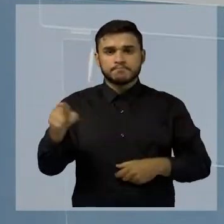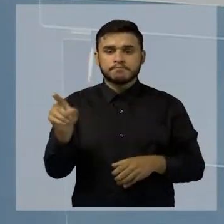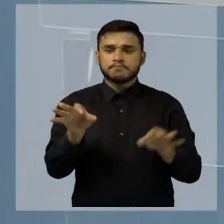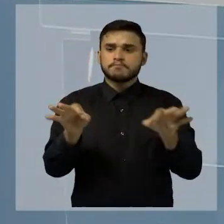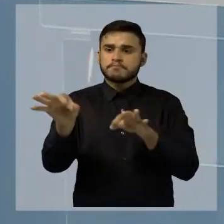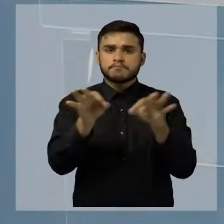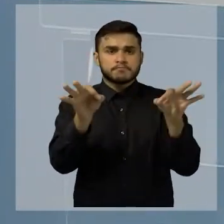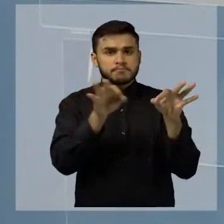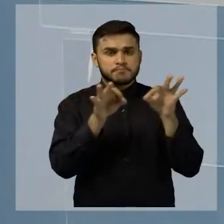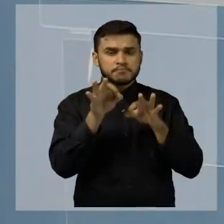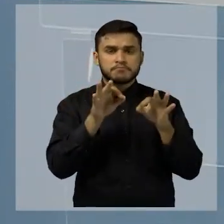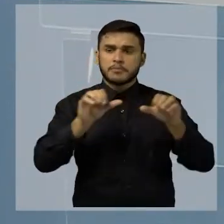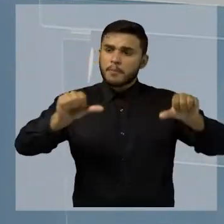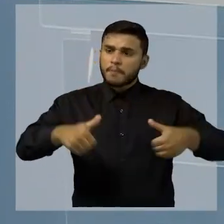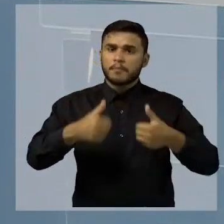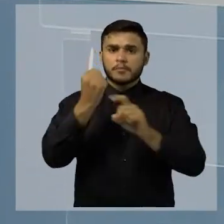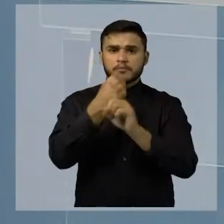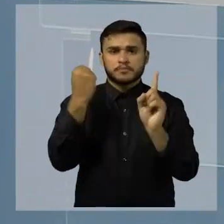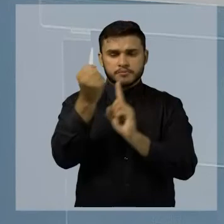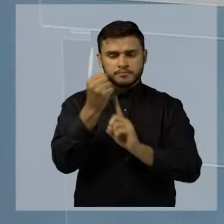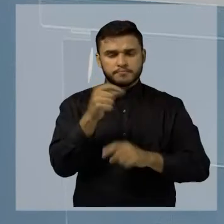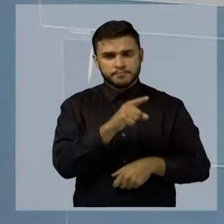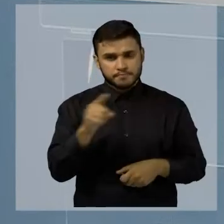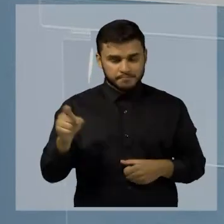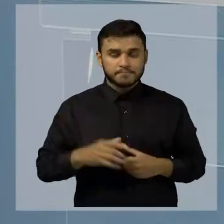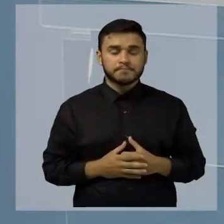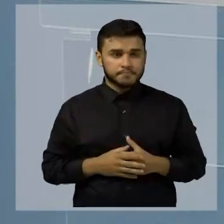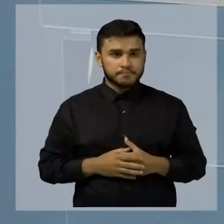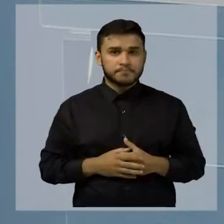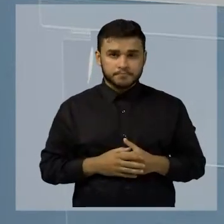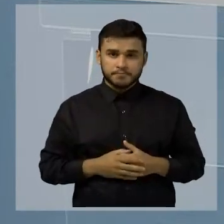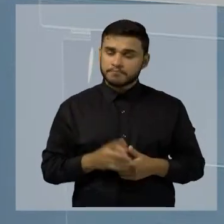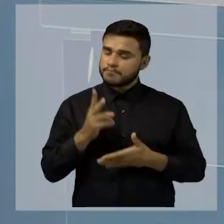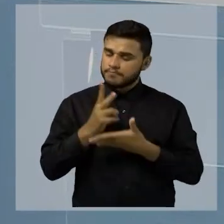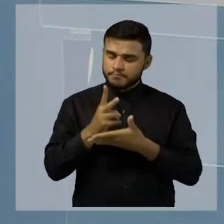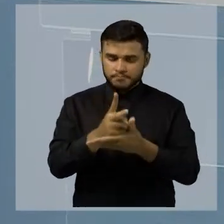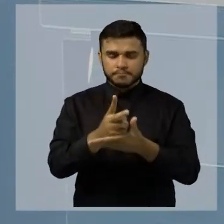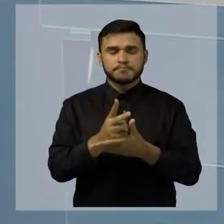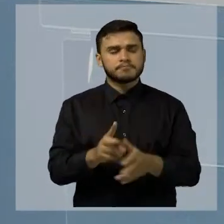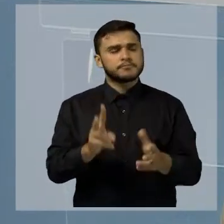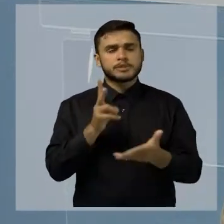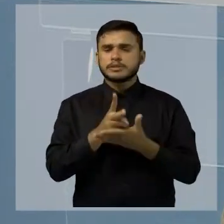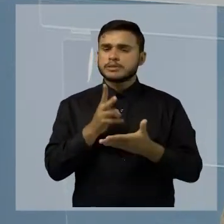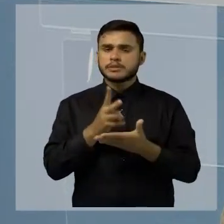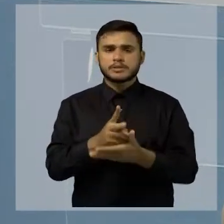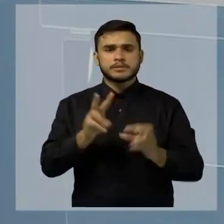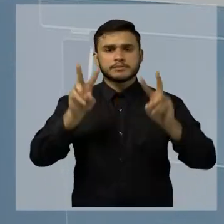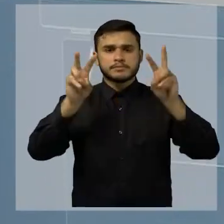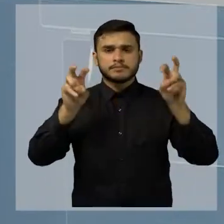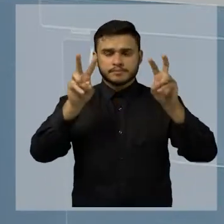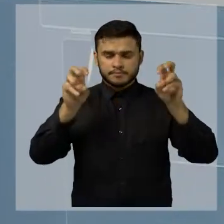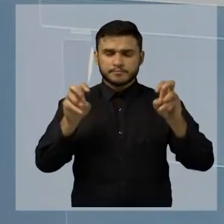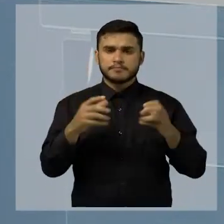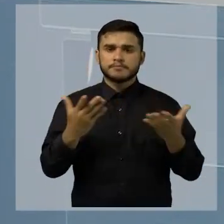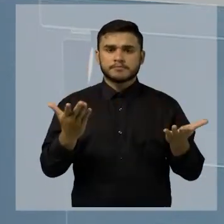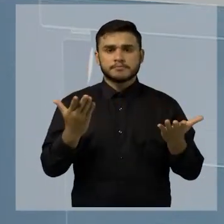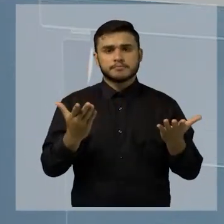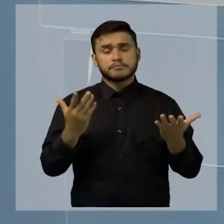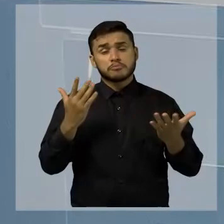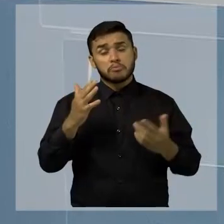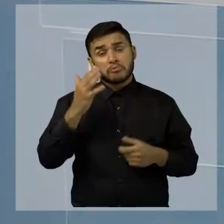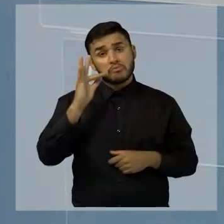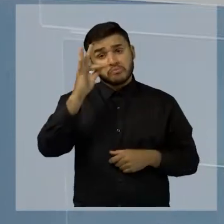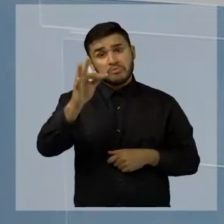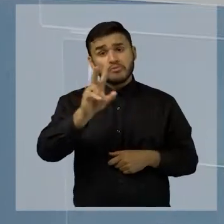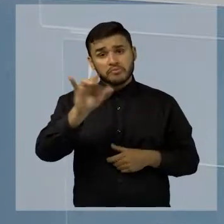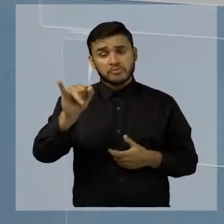da vida social, né? Então, vamos continuar abordando temas nos programas futuros com a análise do